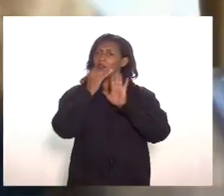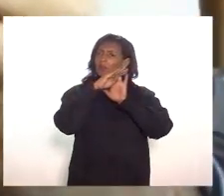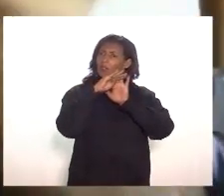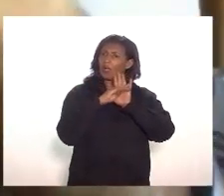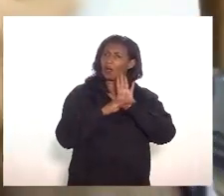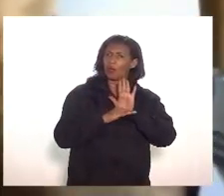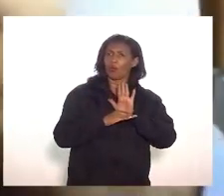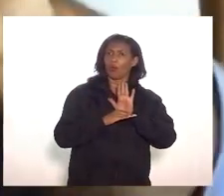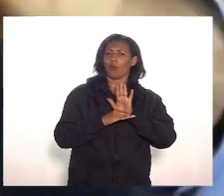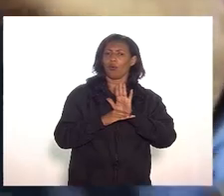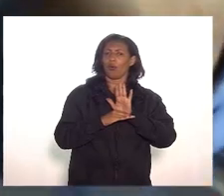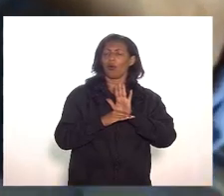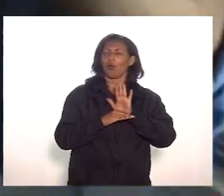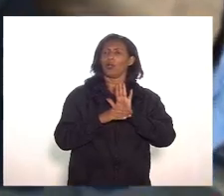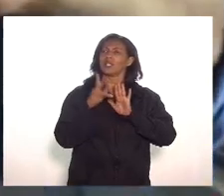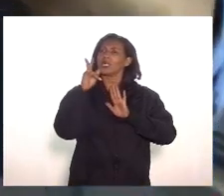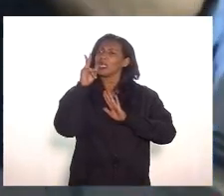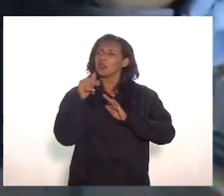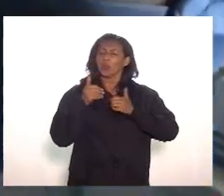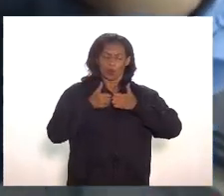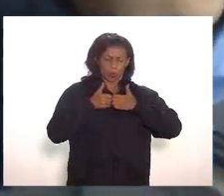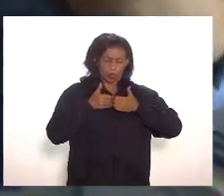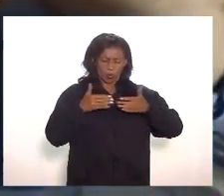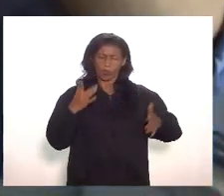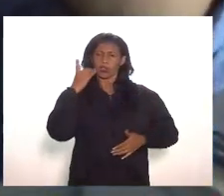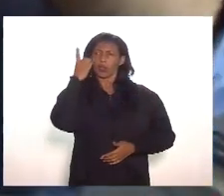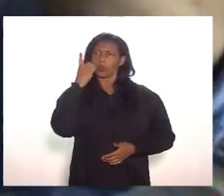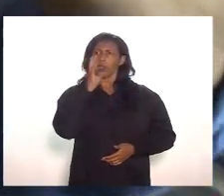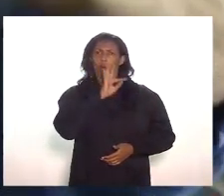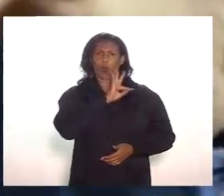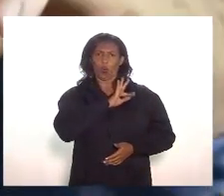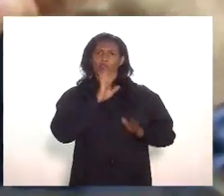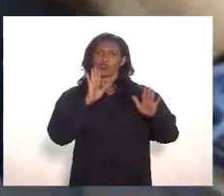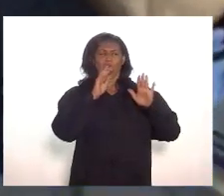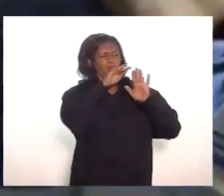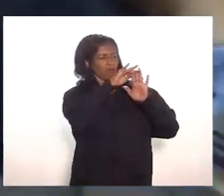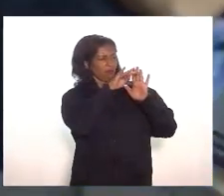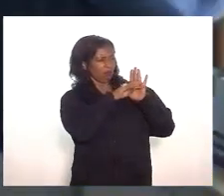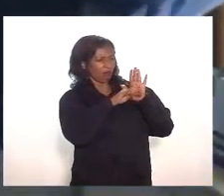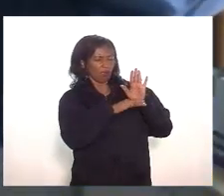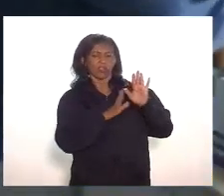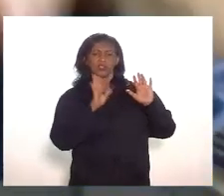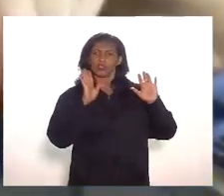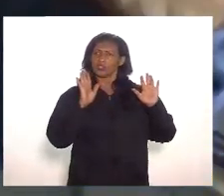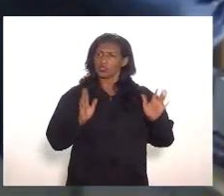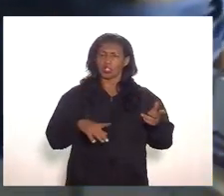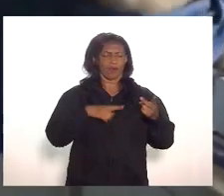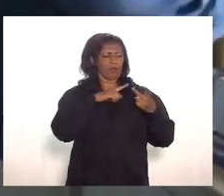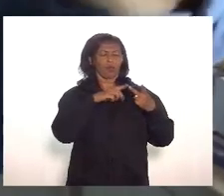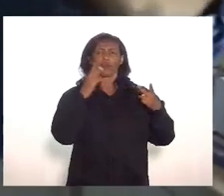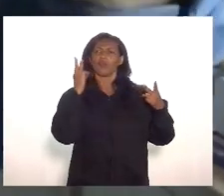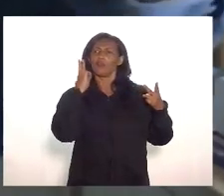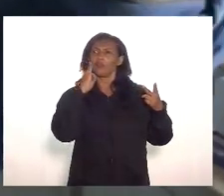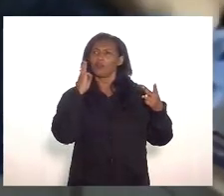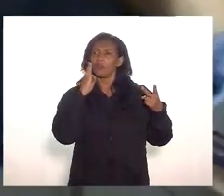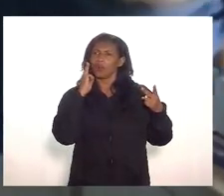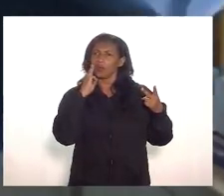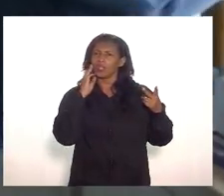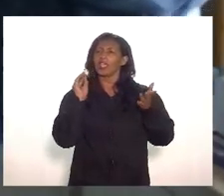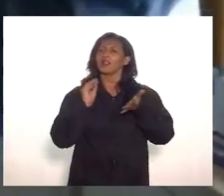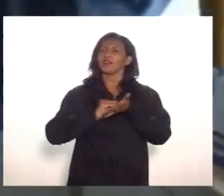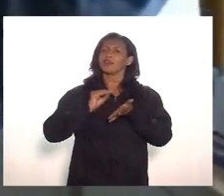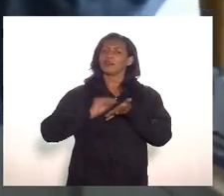ordem, exatamente o que fez no início a deputada Marta Rocha, etc., etc., dizendo que, e o Valdec, dizendo que